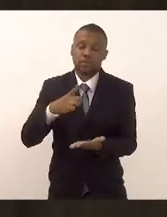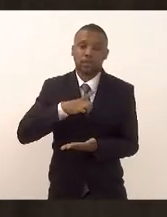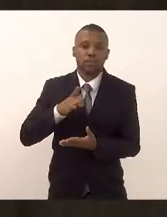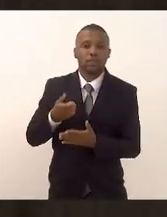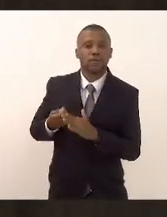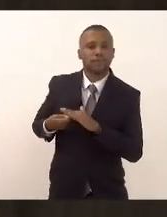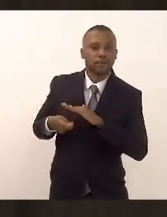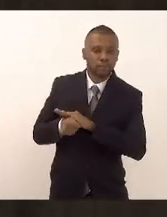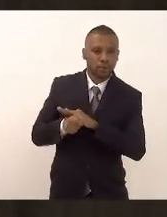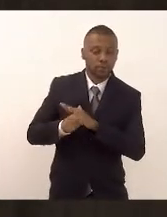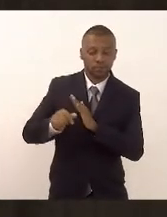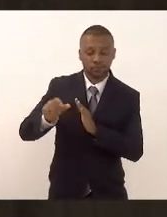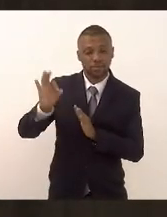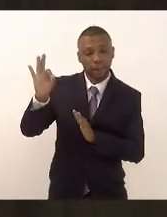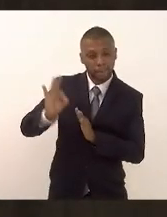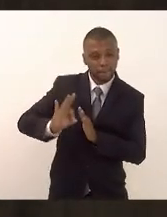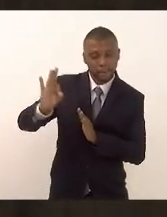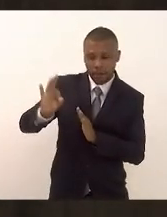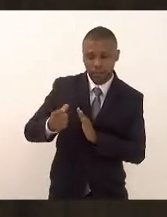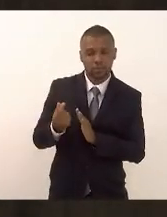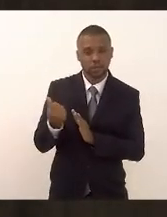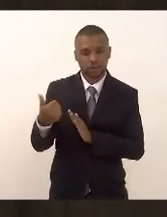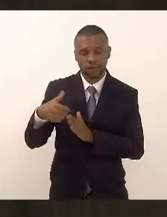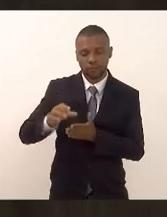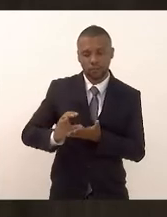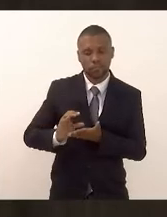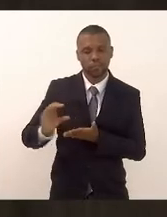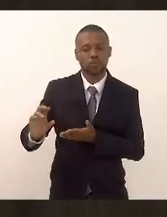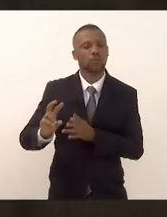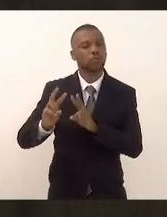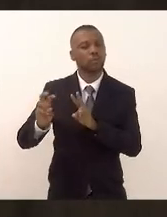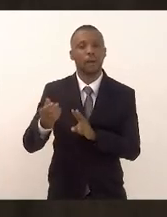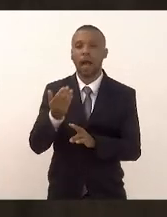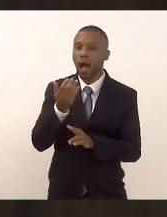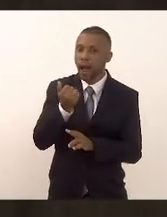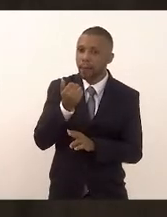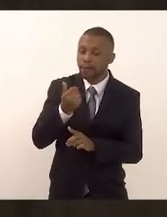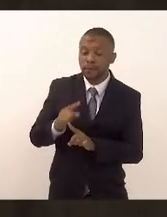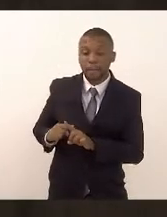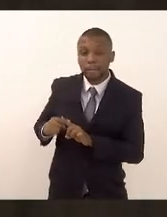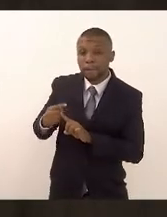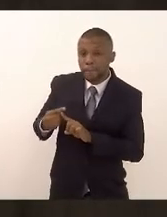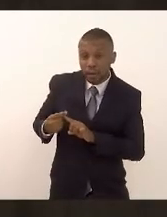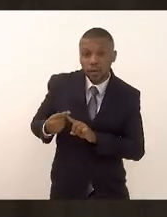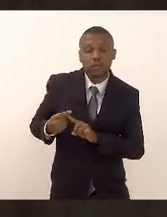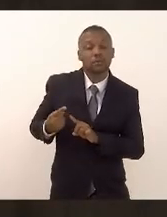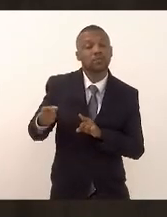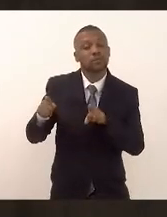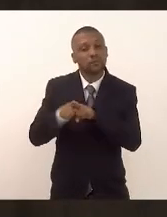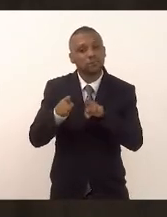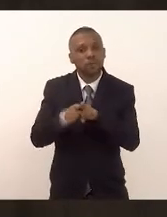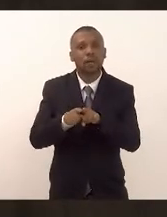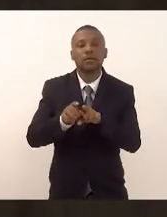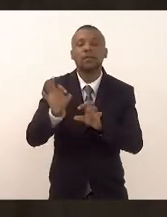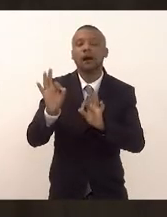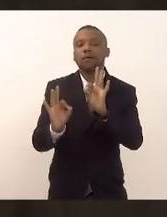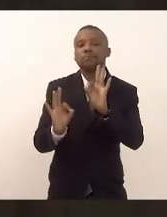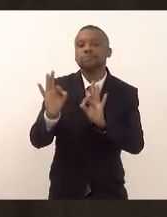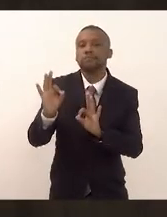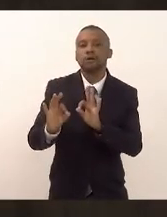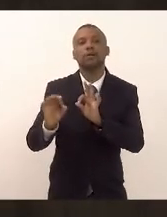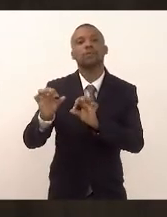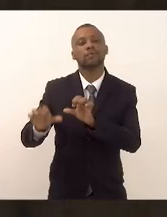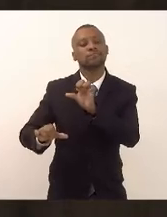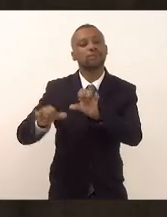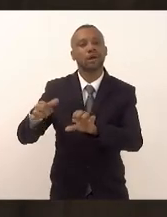de parte desse valor na questão da alimentação e, mais recentemente, na reestruturação. Hoje,